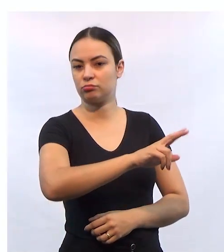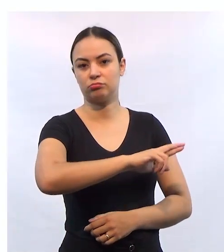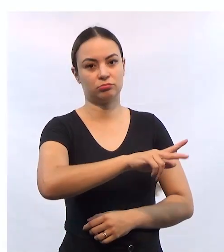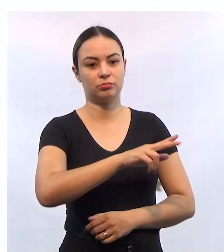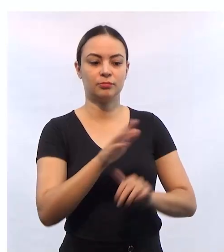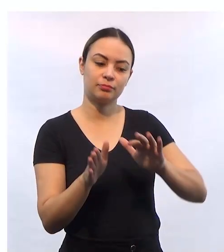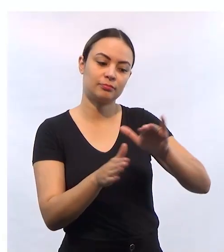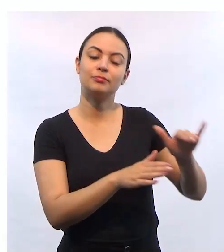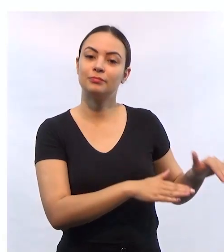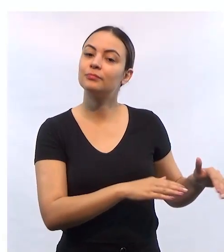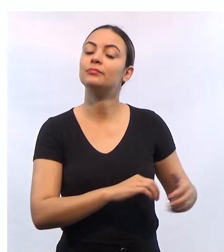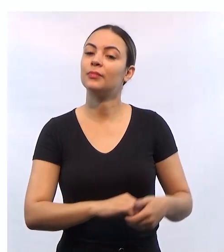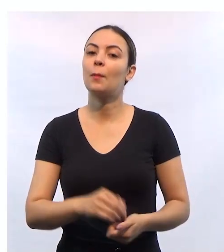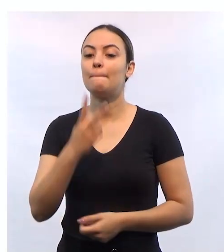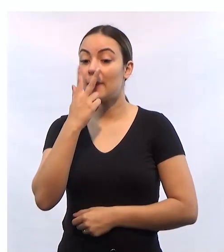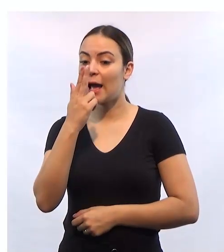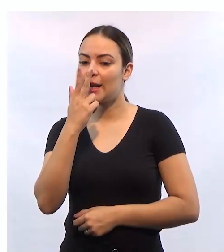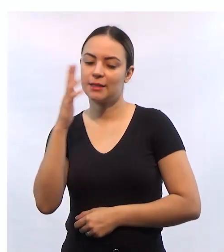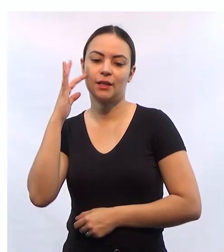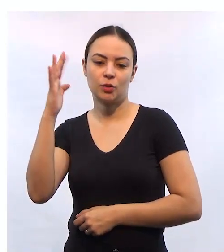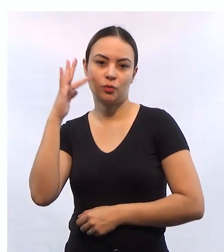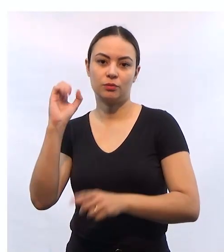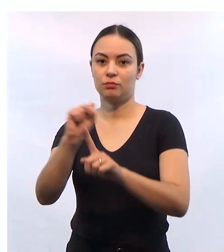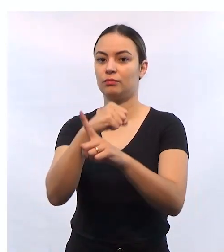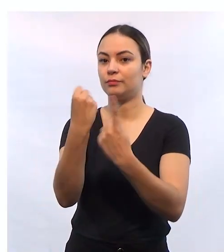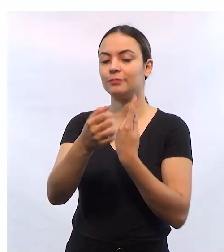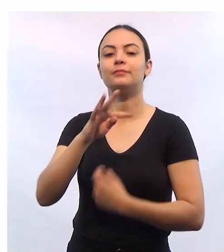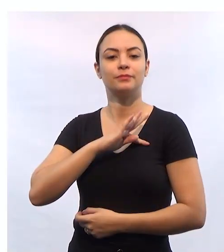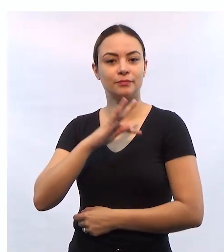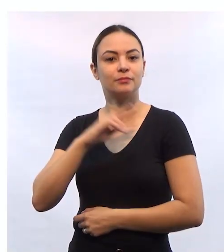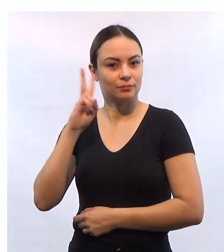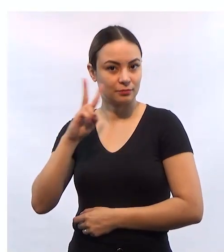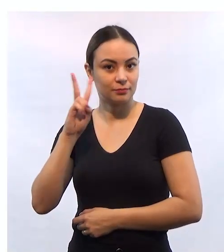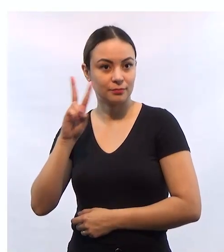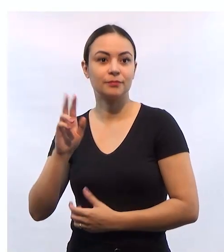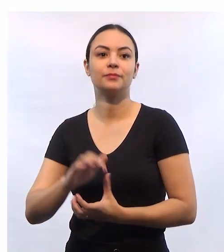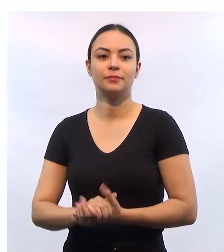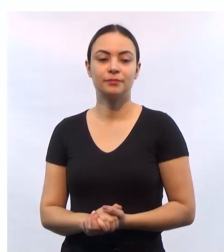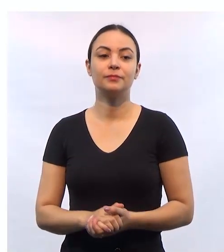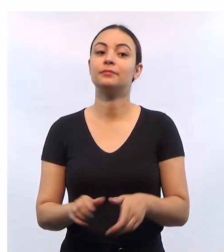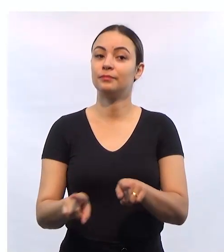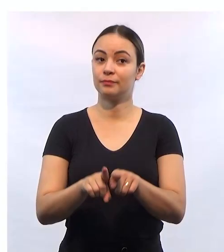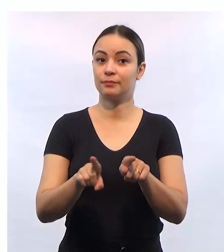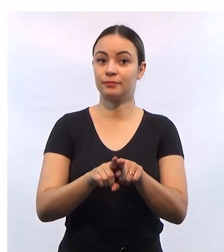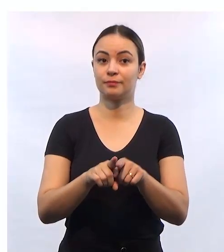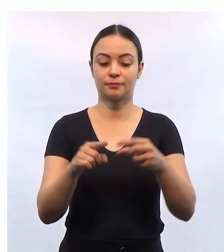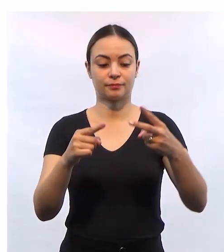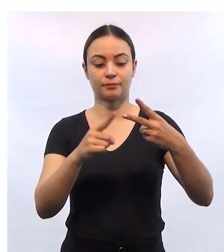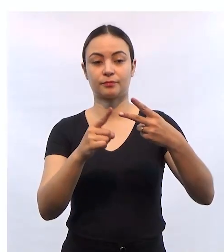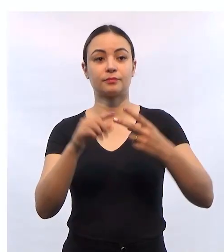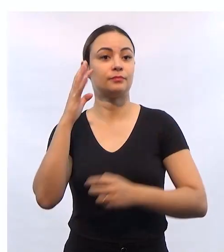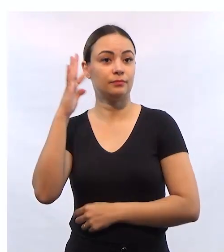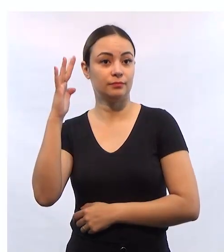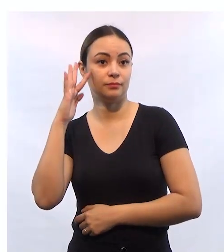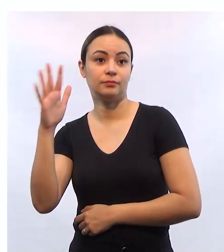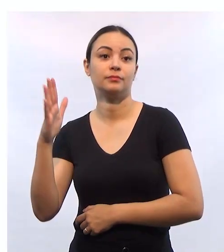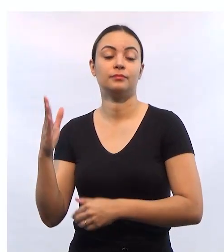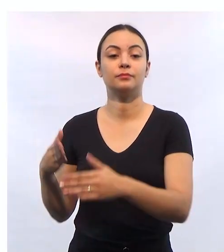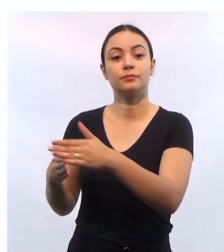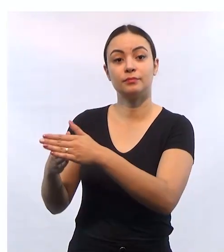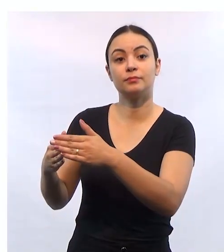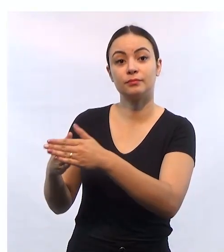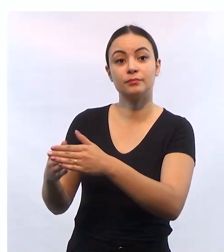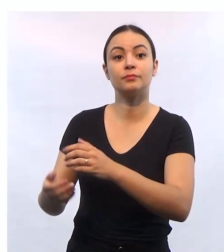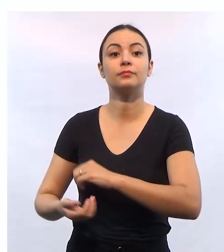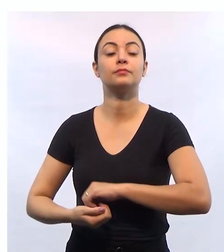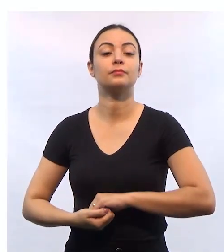E a contingencial, lembra lá da teoria geral dos sistemas? Parecido, muito bem, ó, porque ó, preconiza a ideia de que há